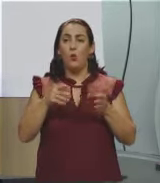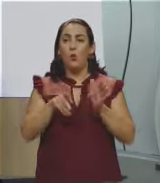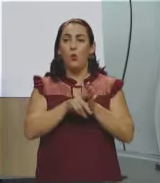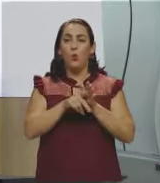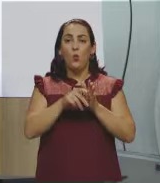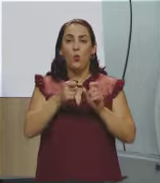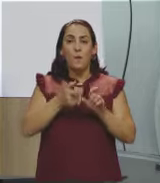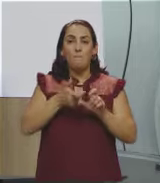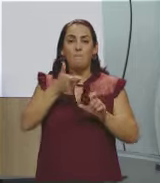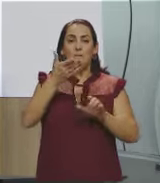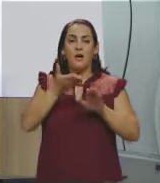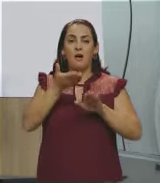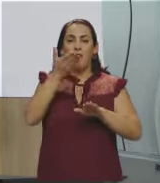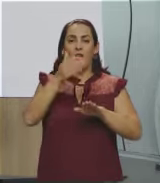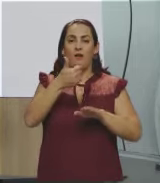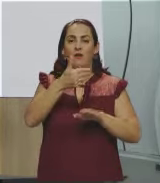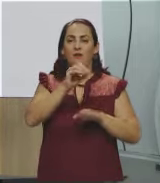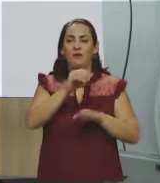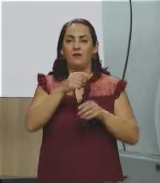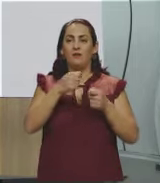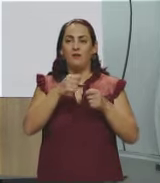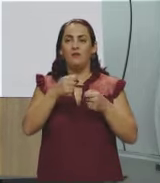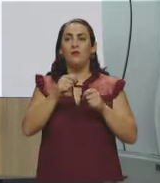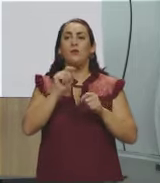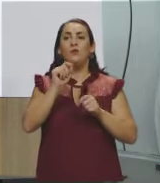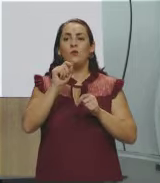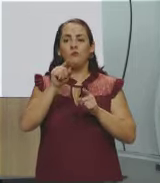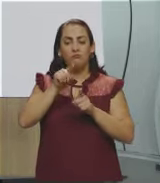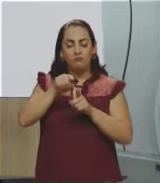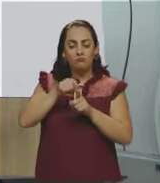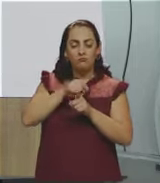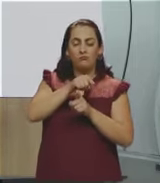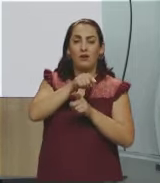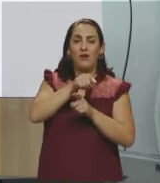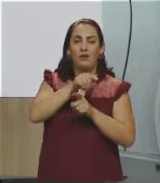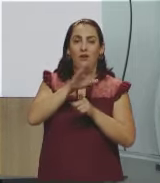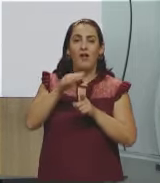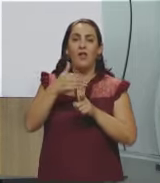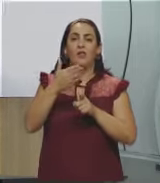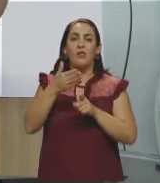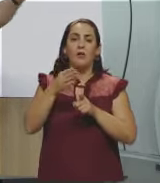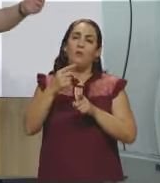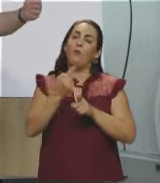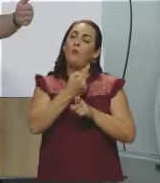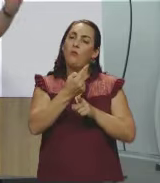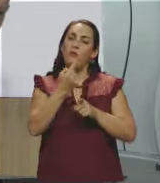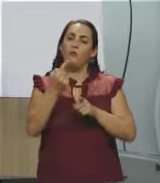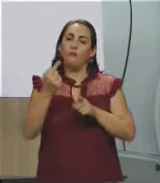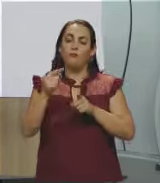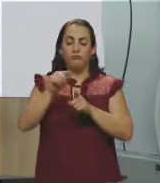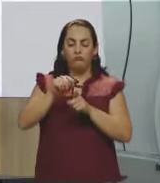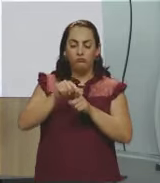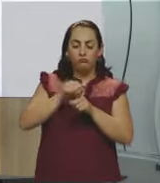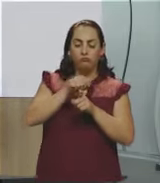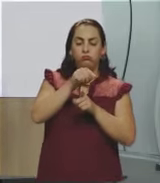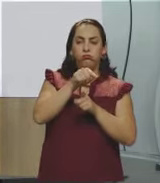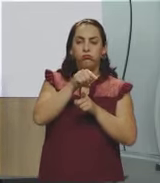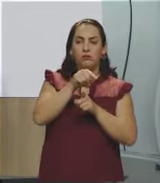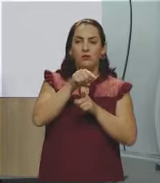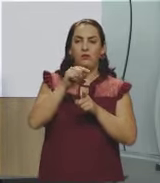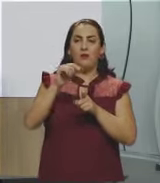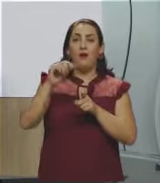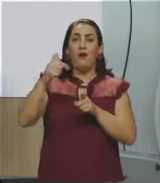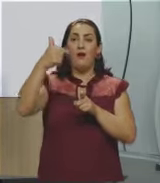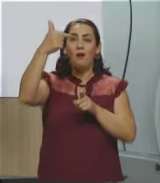esquerda. Ao movimentá-la, eu vou aumentando o meu expoente. Para cada casa que eu movimento, eu diminuo o